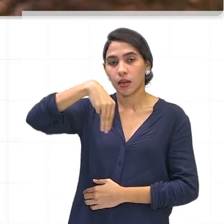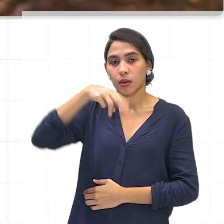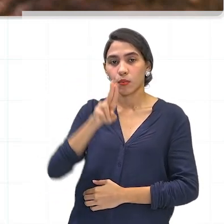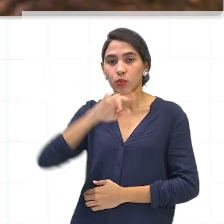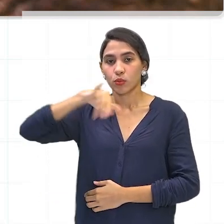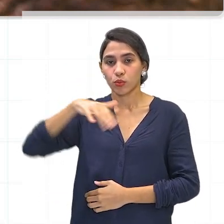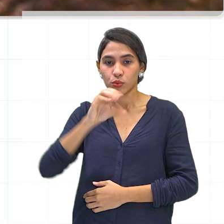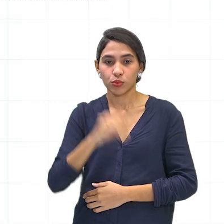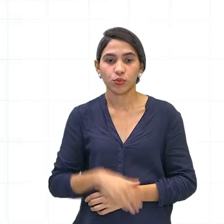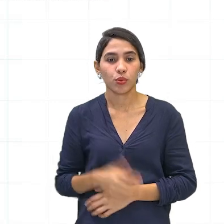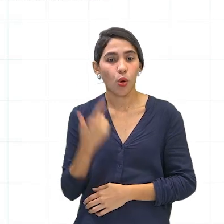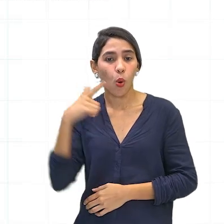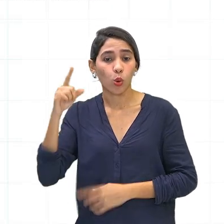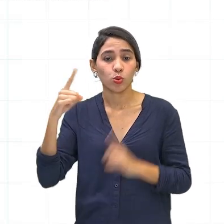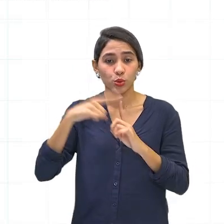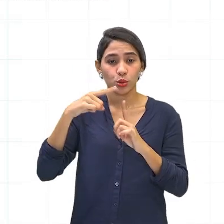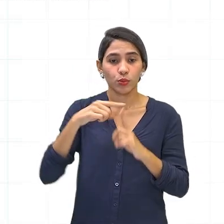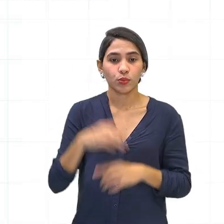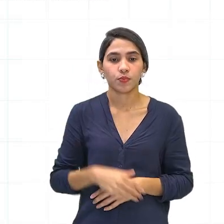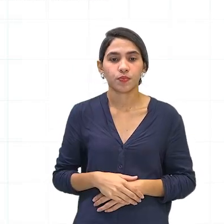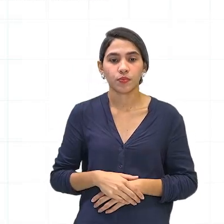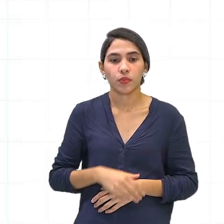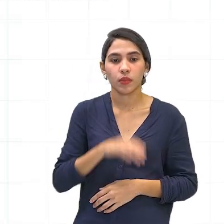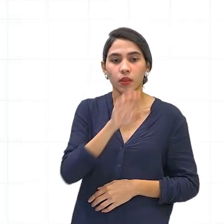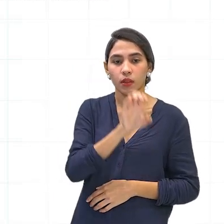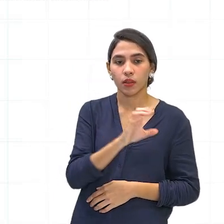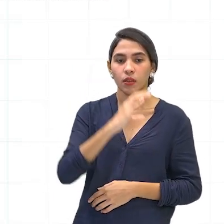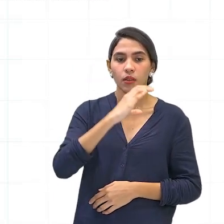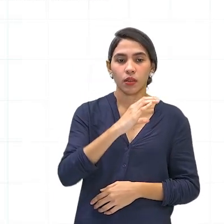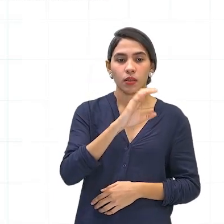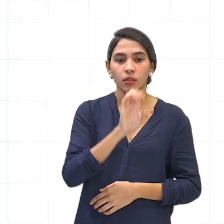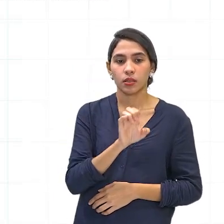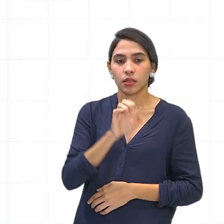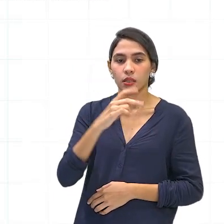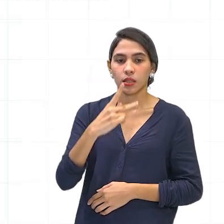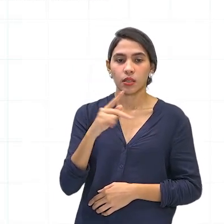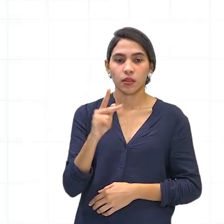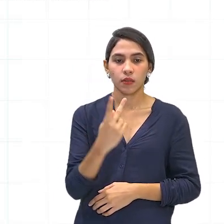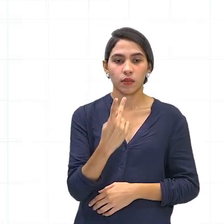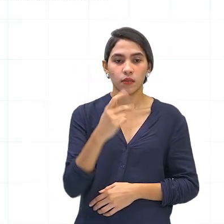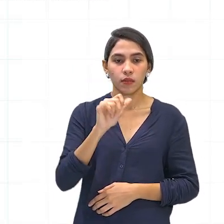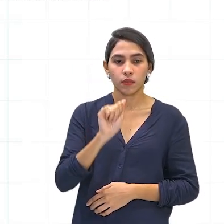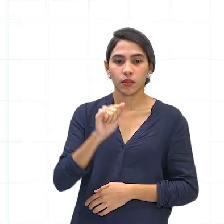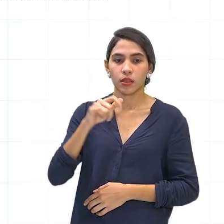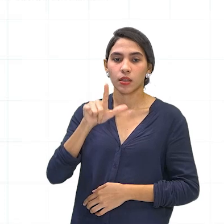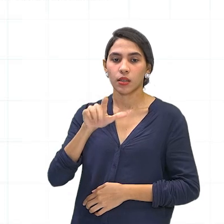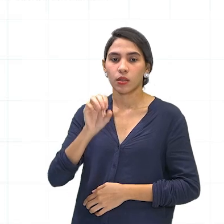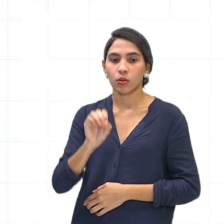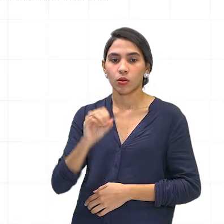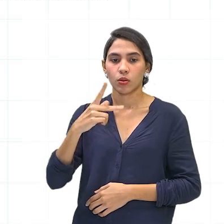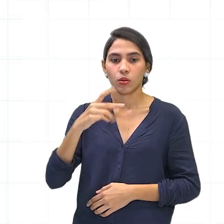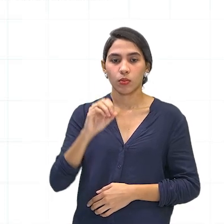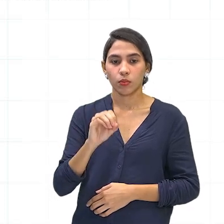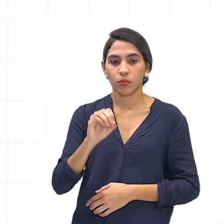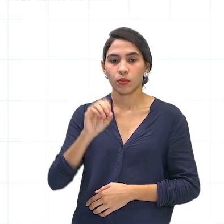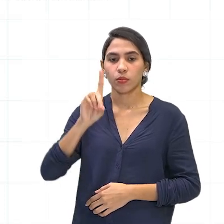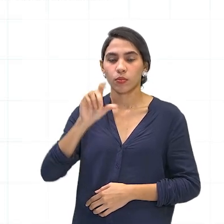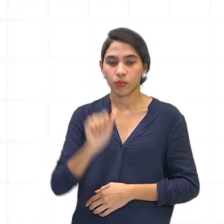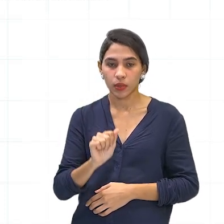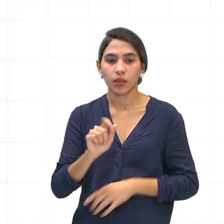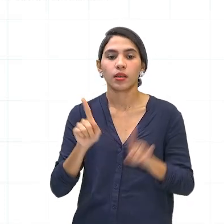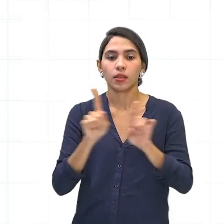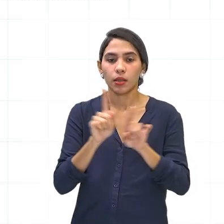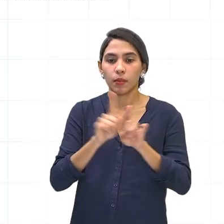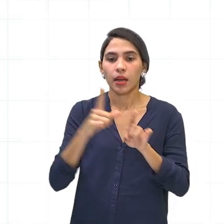classe de molusco que são os cefalópodas. E aí nessa classe já engloba as lulas, os polvos e náutilos. Eles